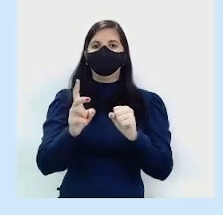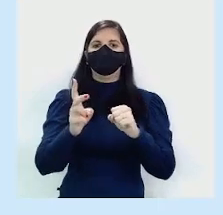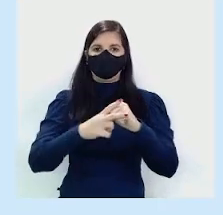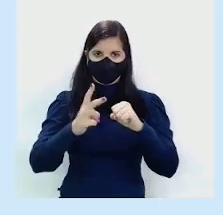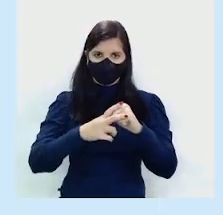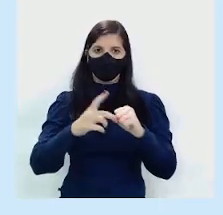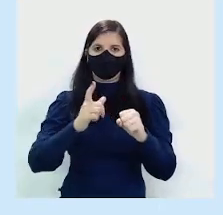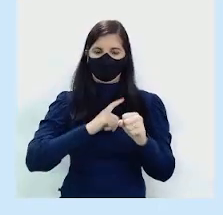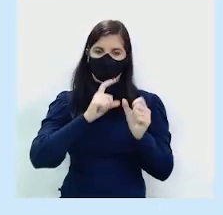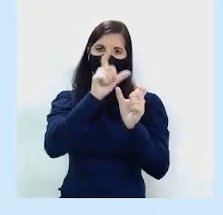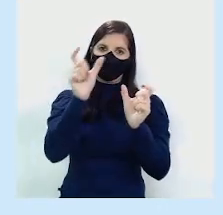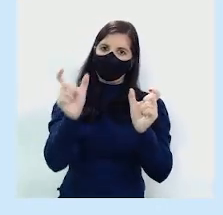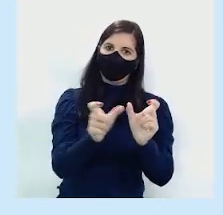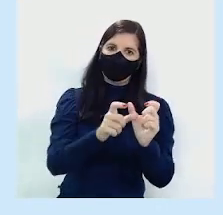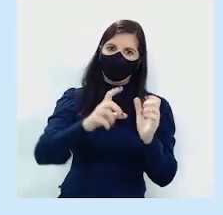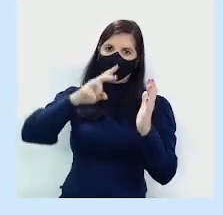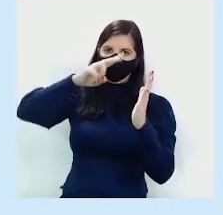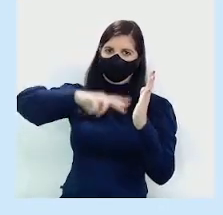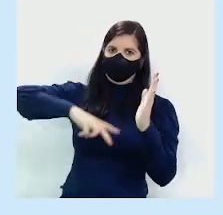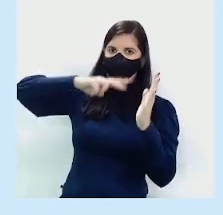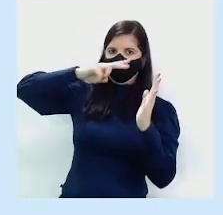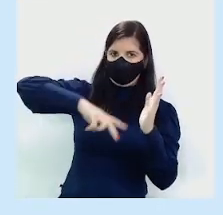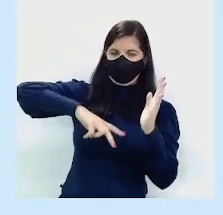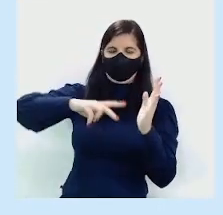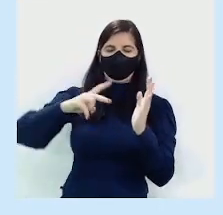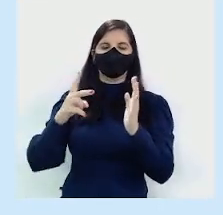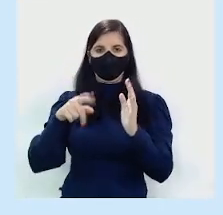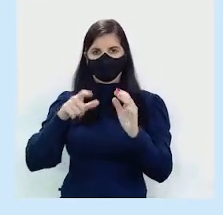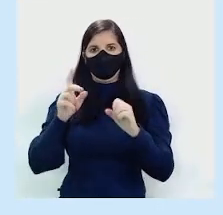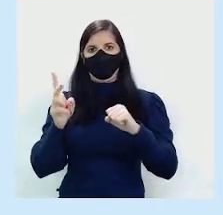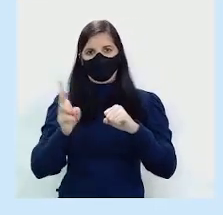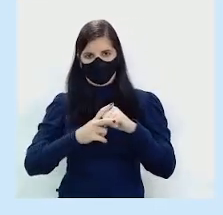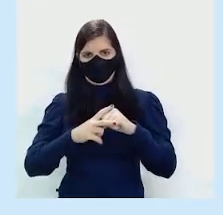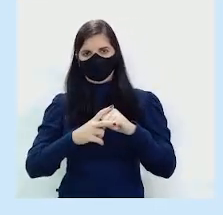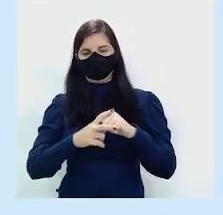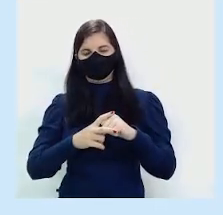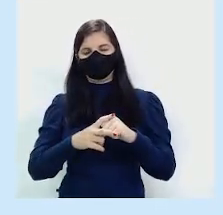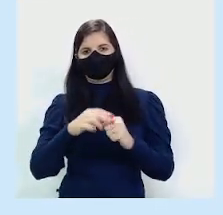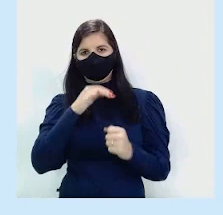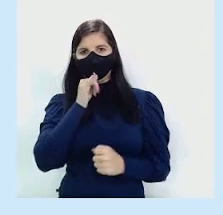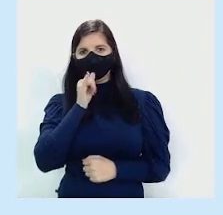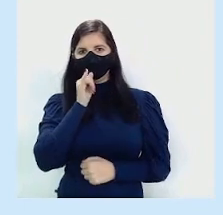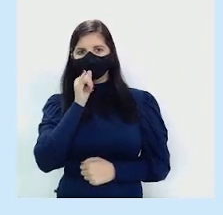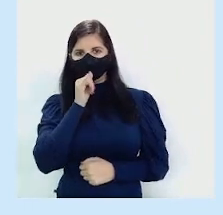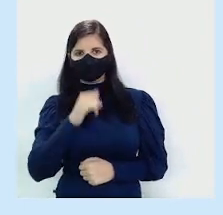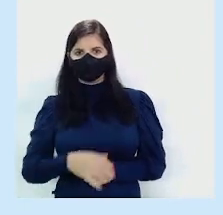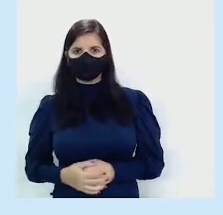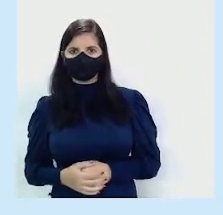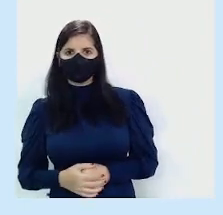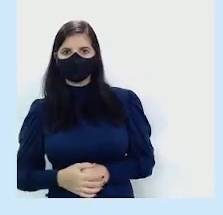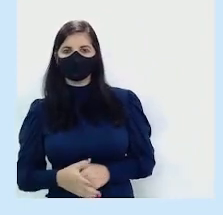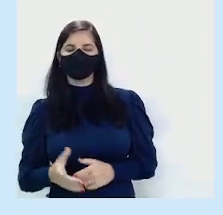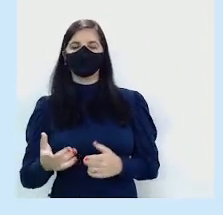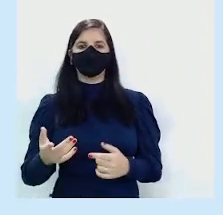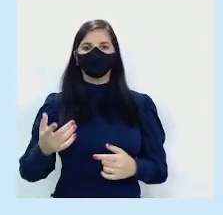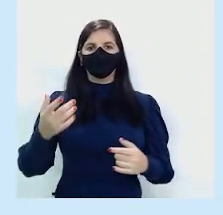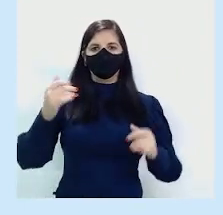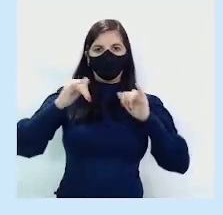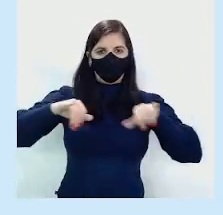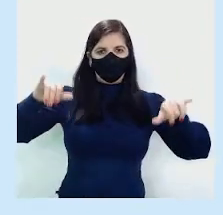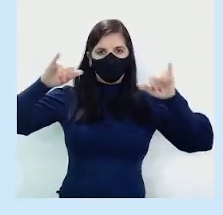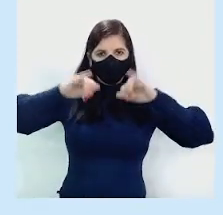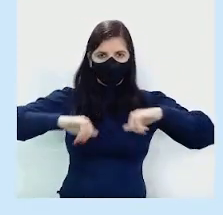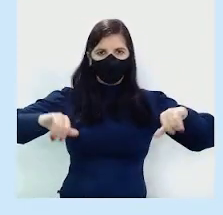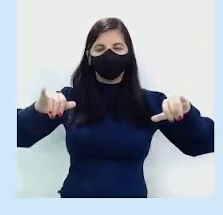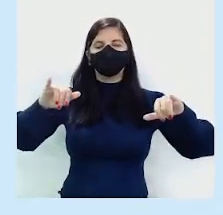que possui palavras em sua composição. Então, vou dar um exemplo de uma linguagem verbal. Você pega um conto, é um